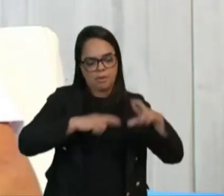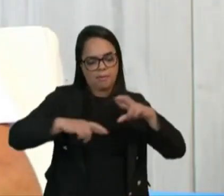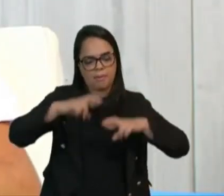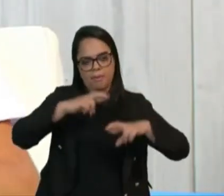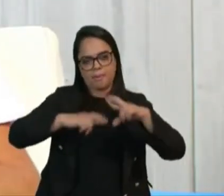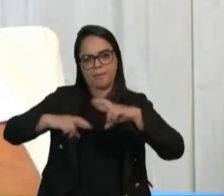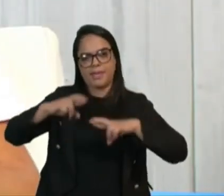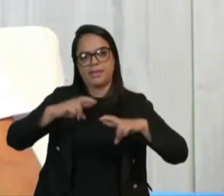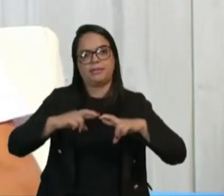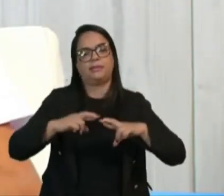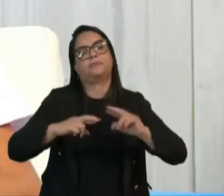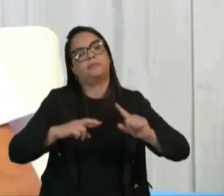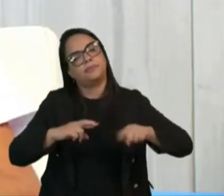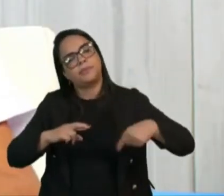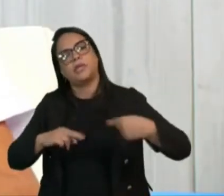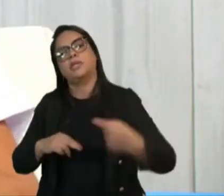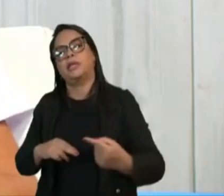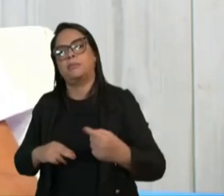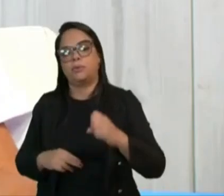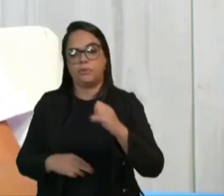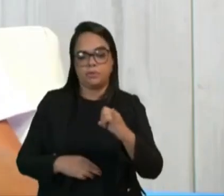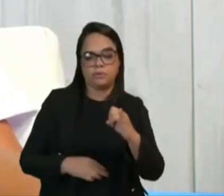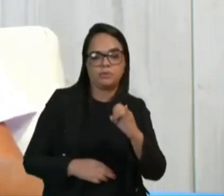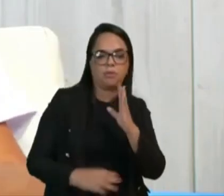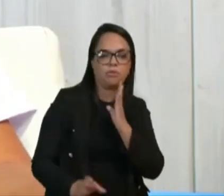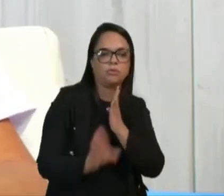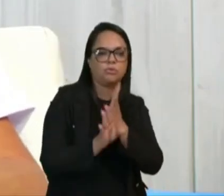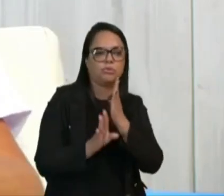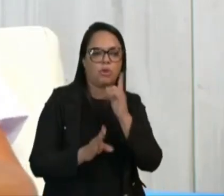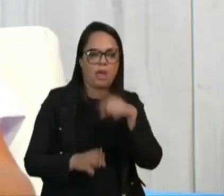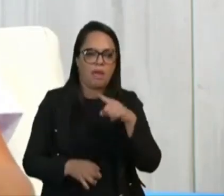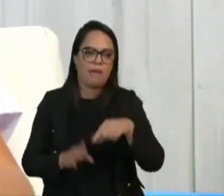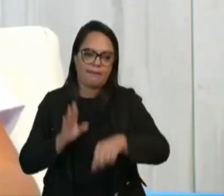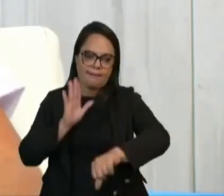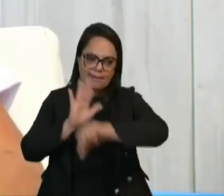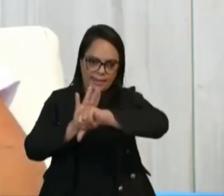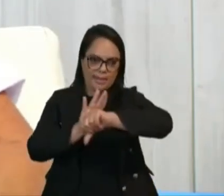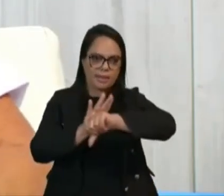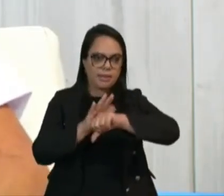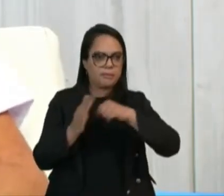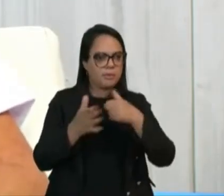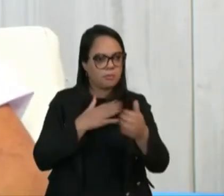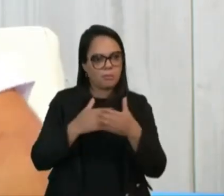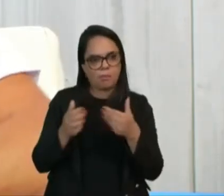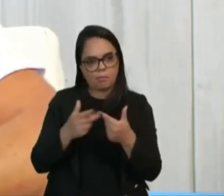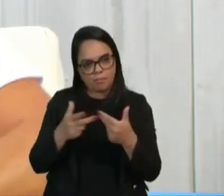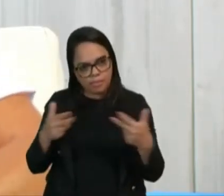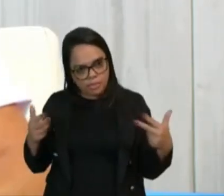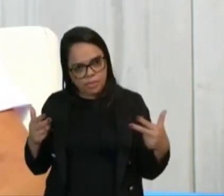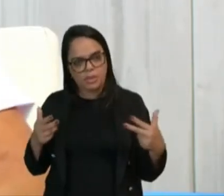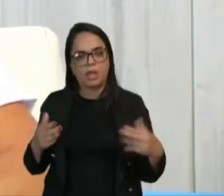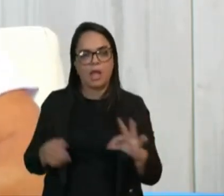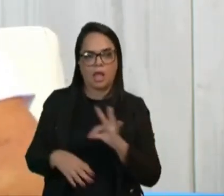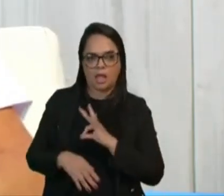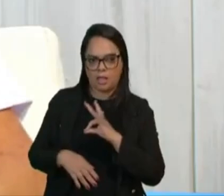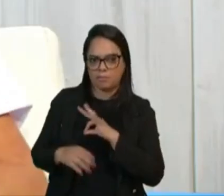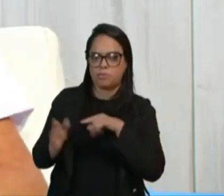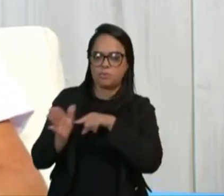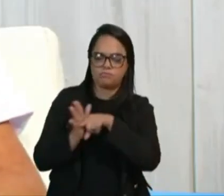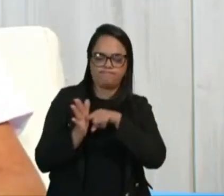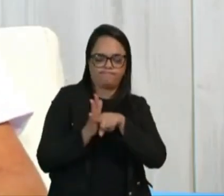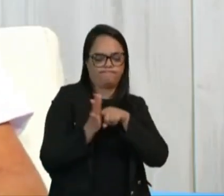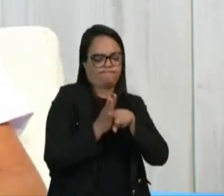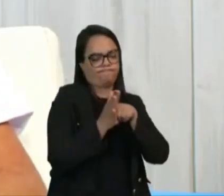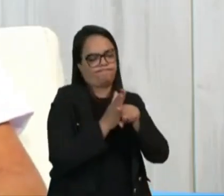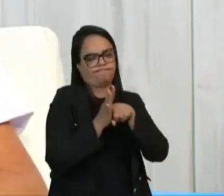periciado. E dali, se houver indício de um crime, de alguma coisa assim, aí a polícia vai fazer um trabalho